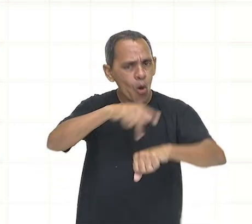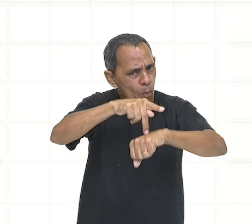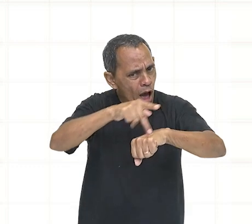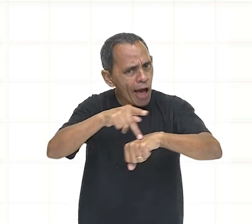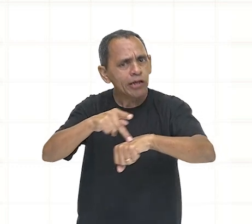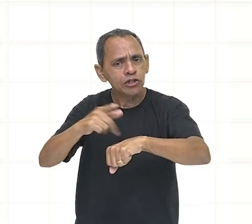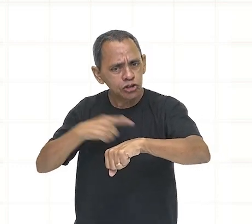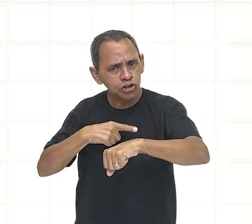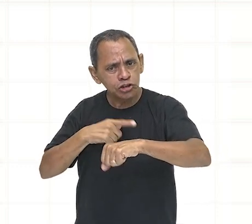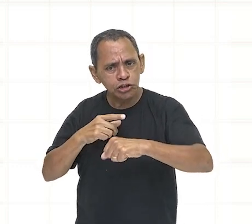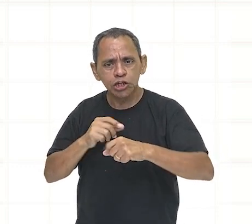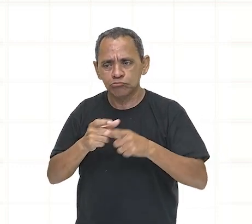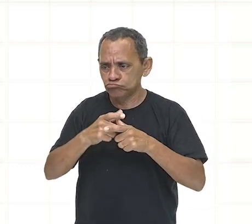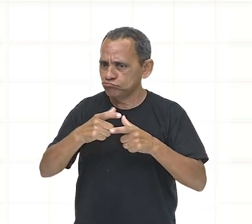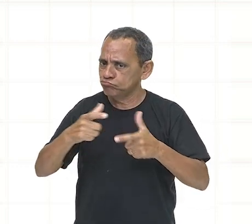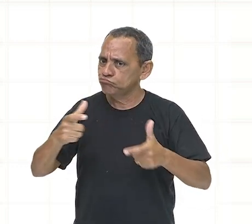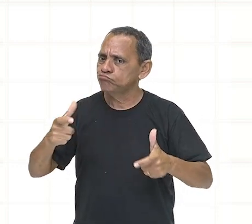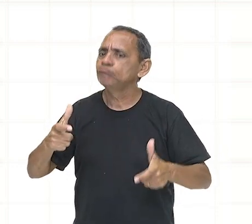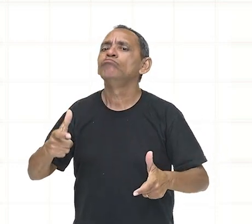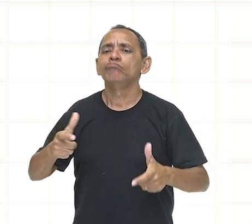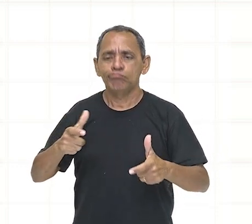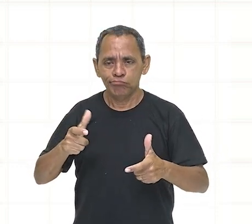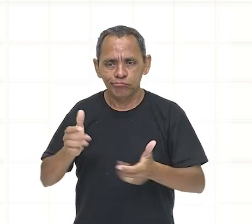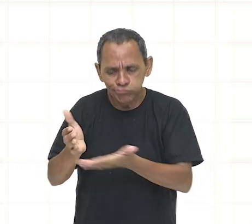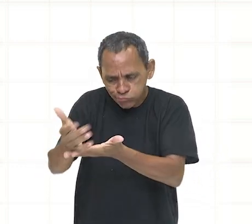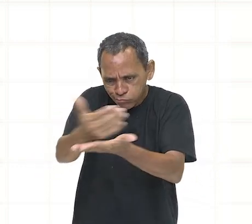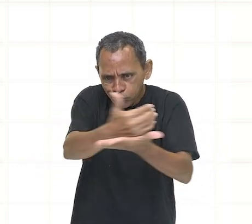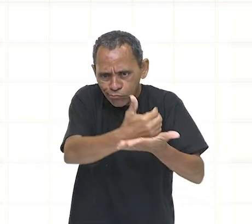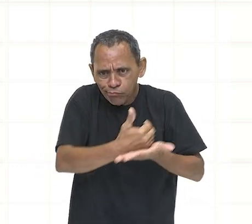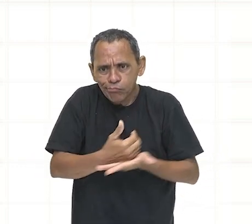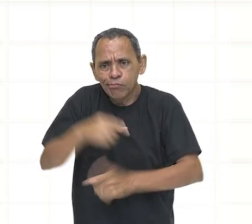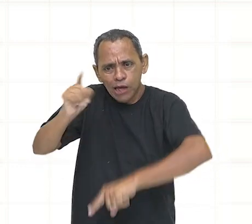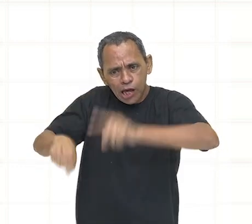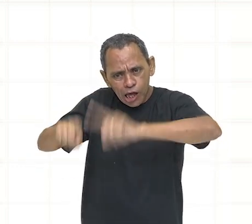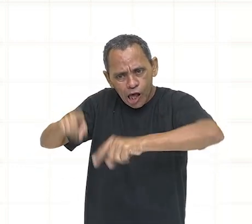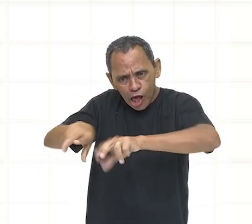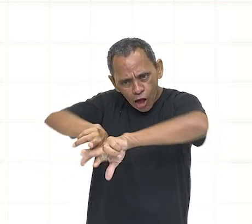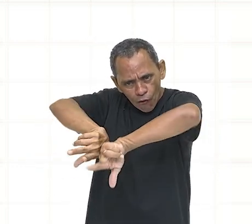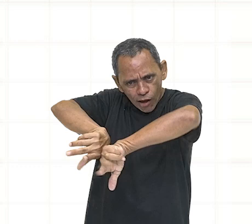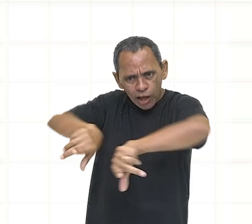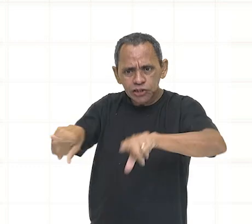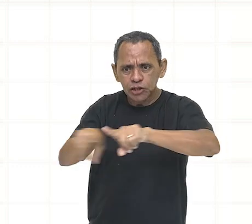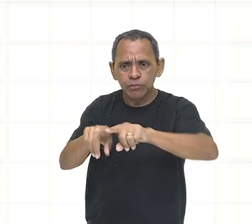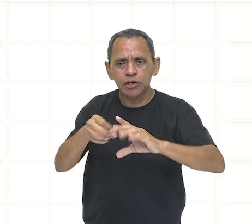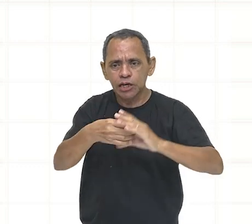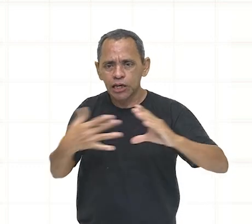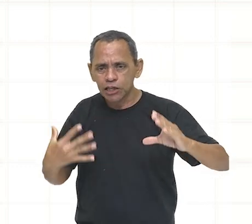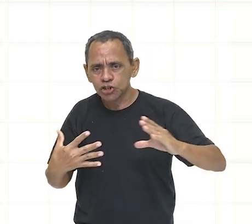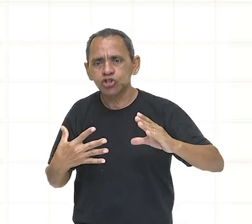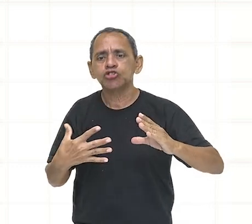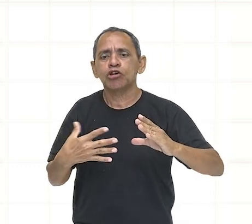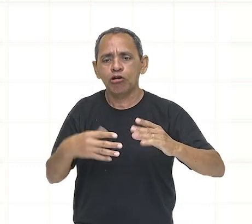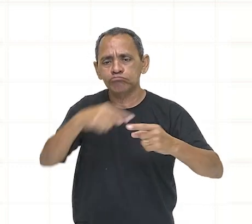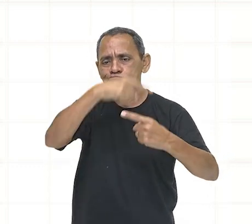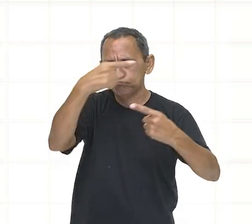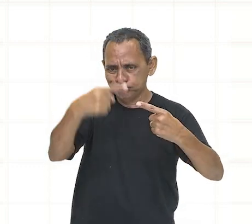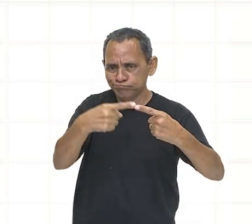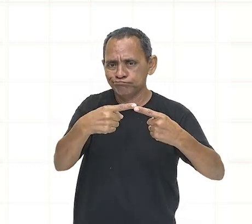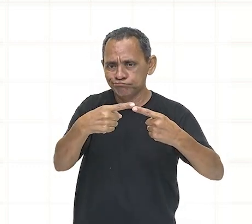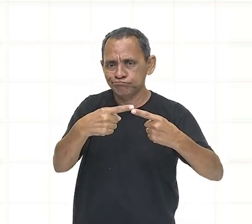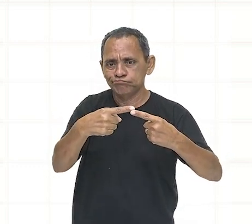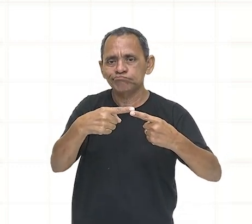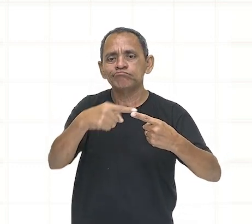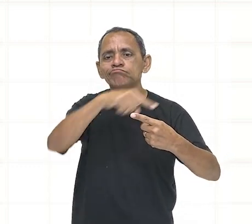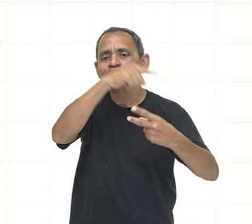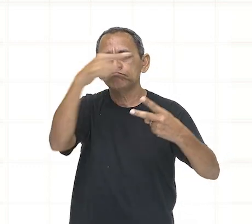grandes reservas de minerais. Ok? Então, as características aí para o setor primário.